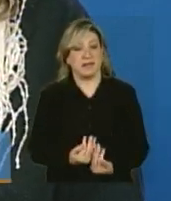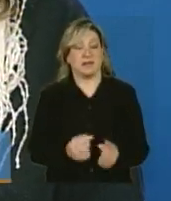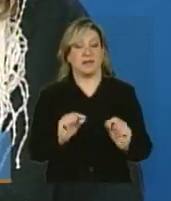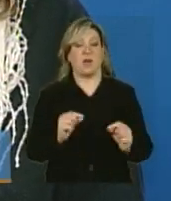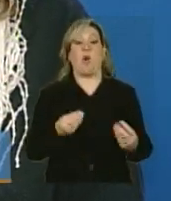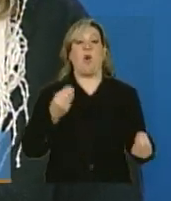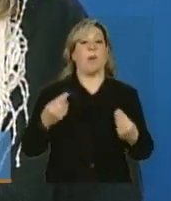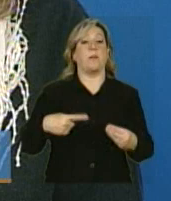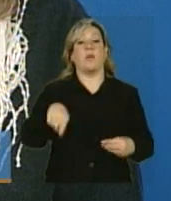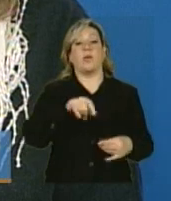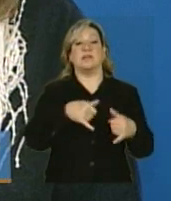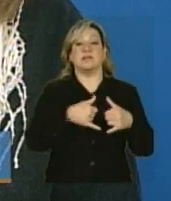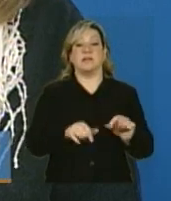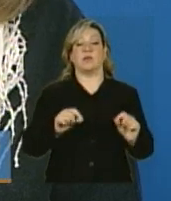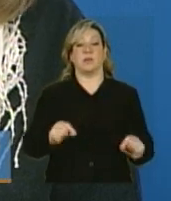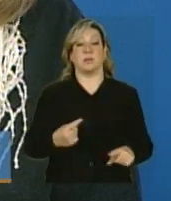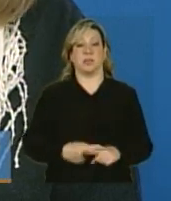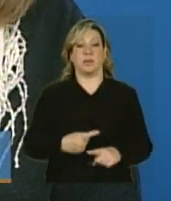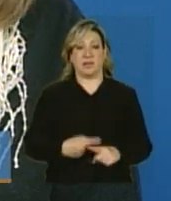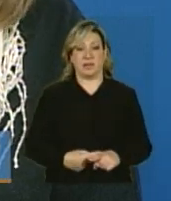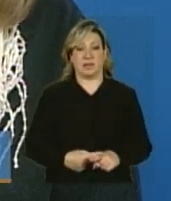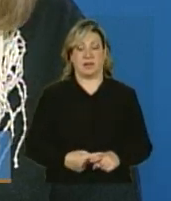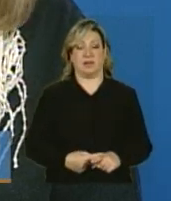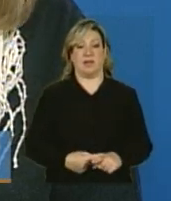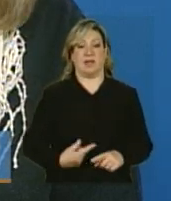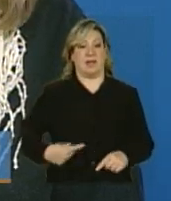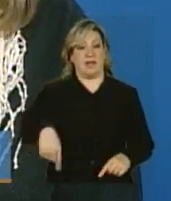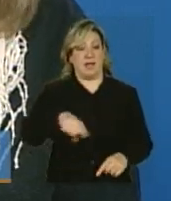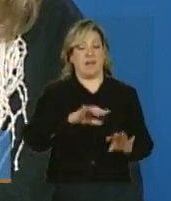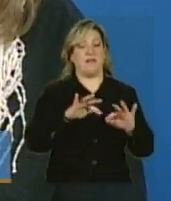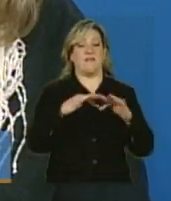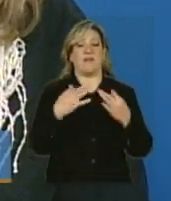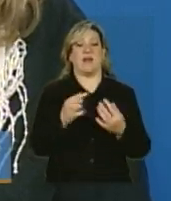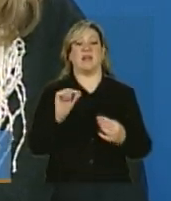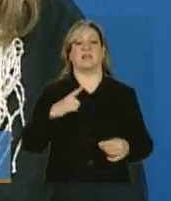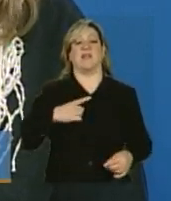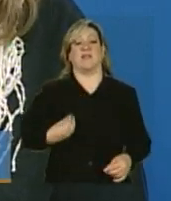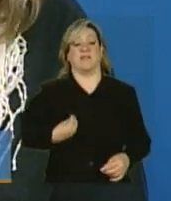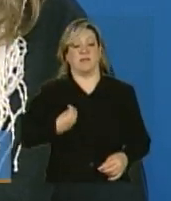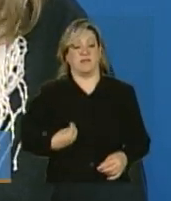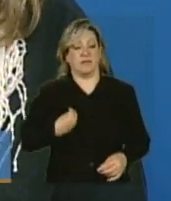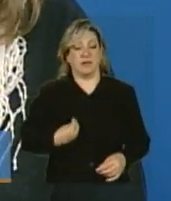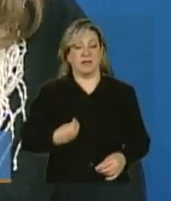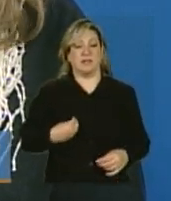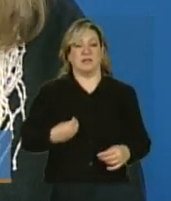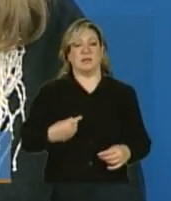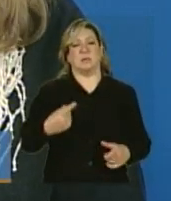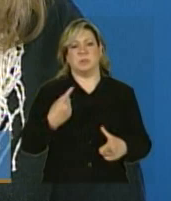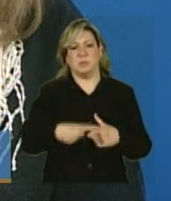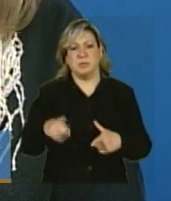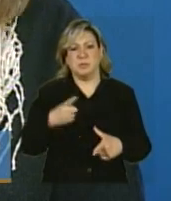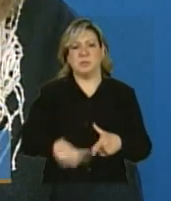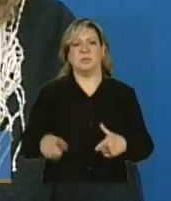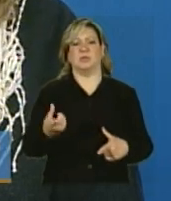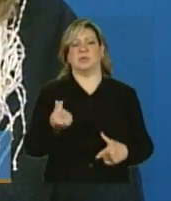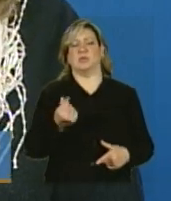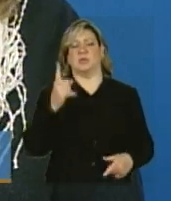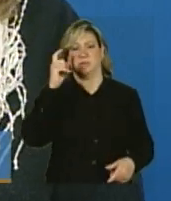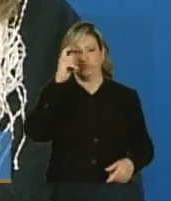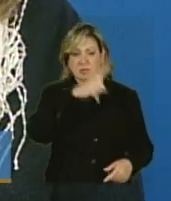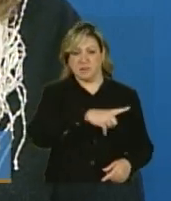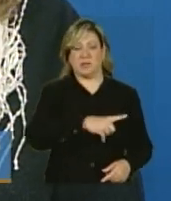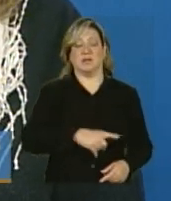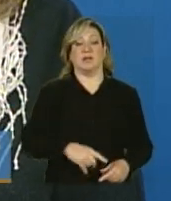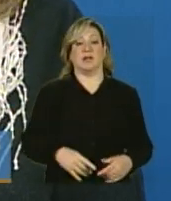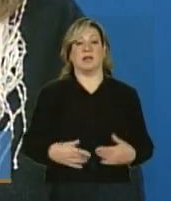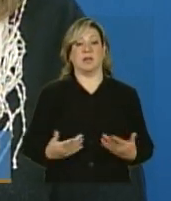sabe que muitas vezes são famílias que vivem em contextos de vulnerabilidade muito grande.